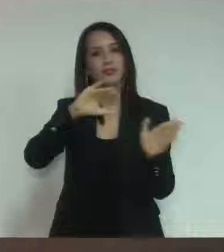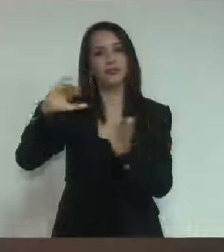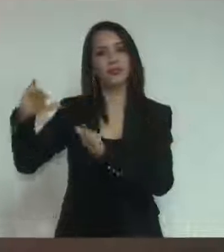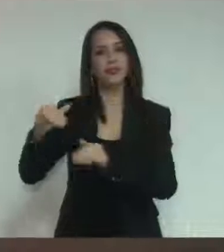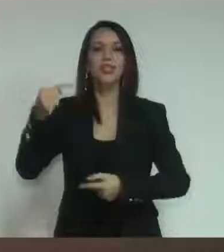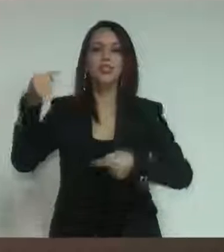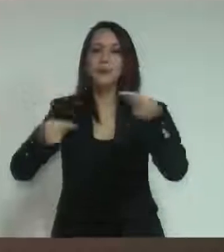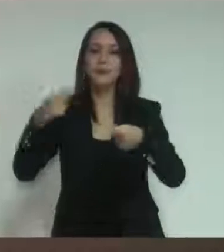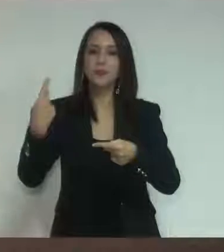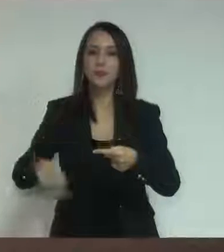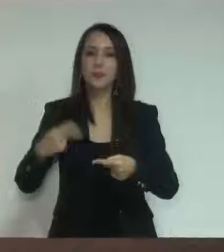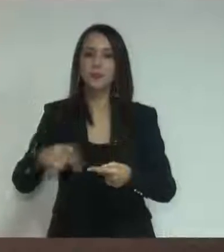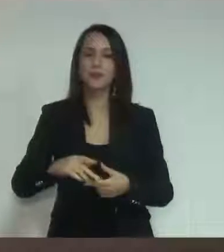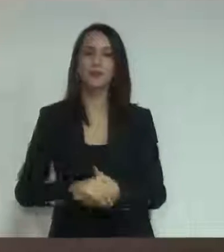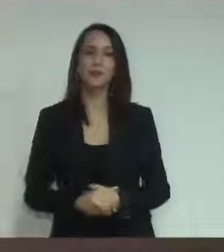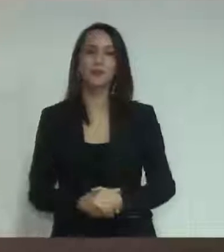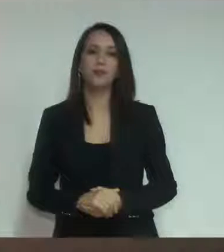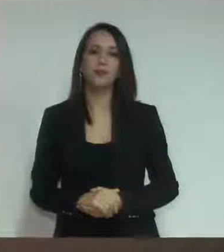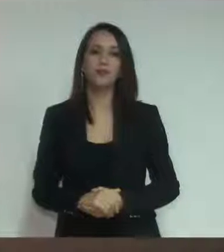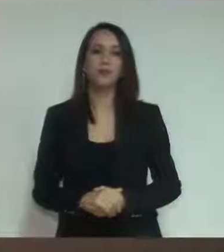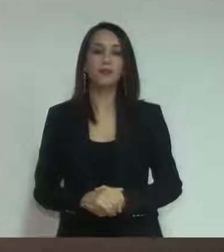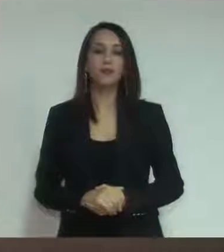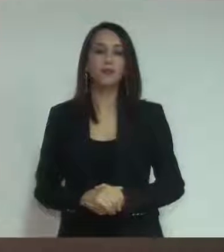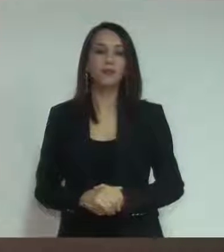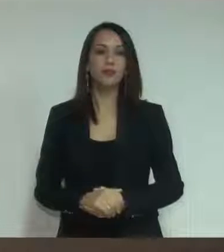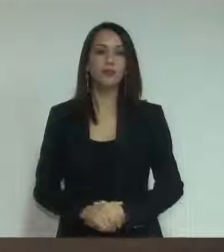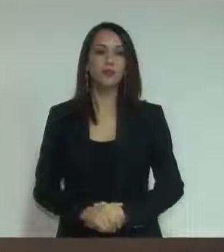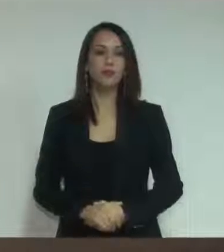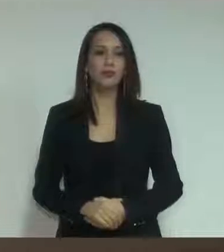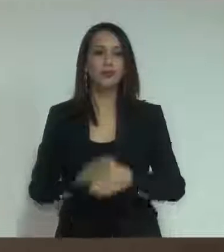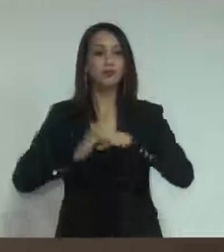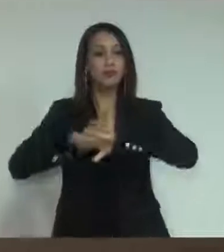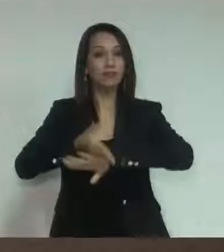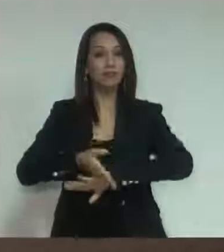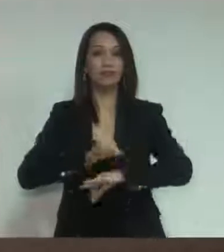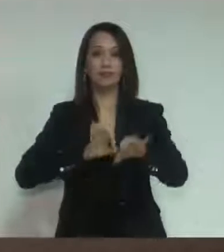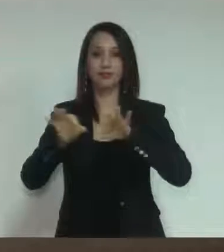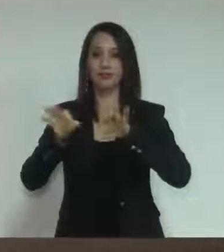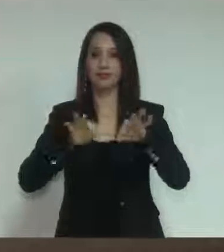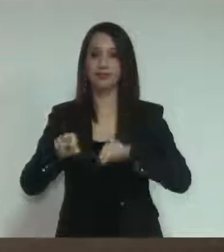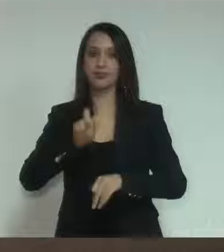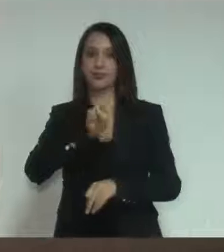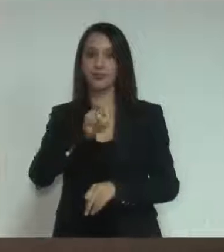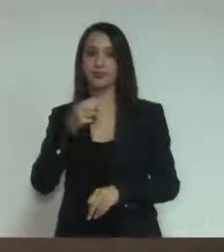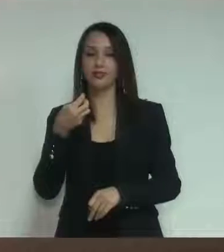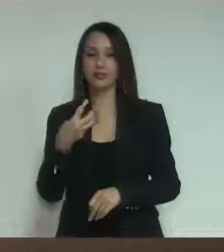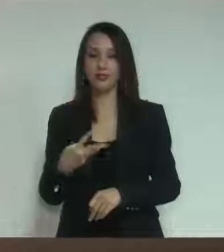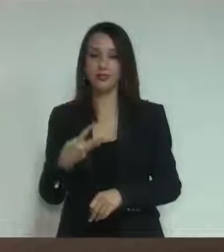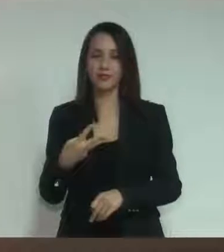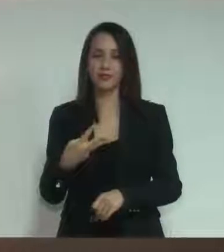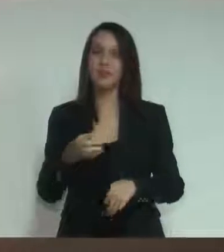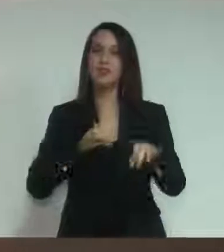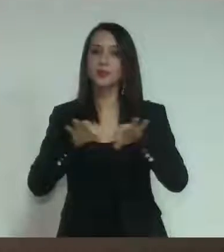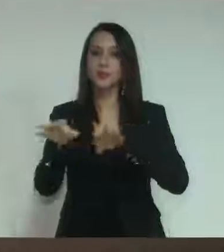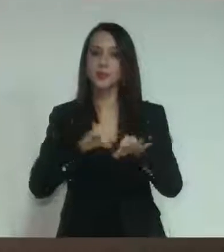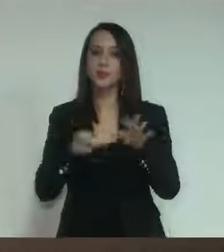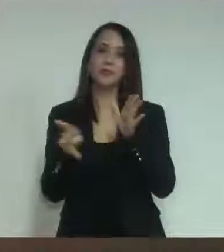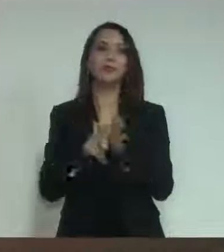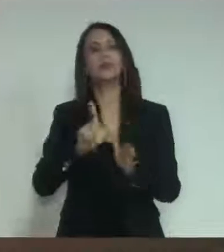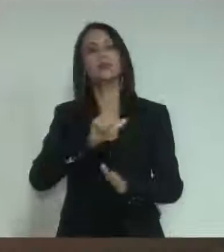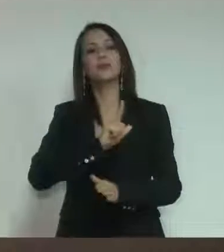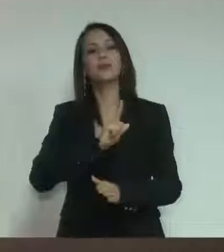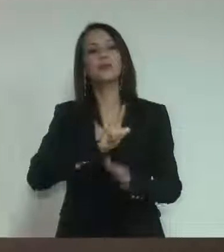a discutir nessa casa, entrou, na verdade, né, o projeto 53, que é o projeto de lei